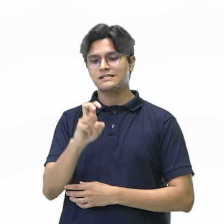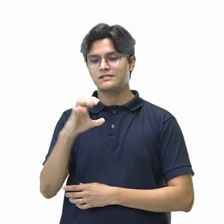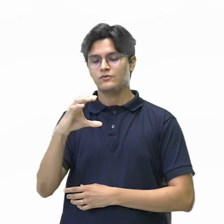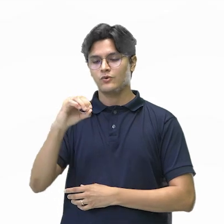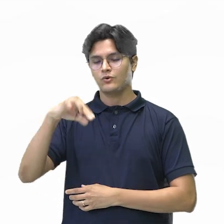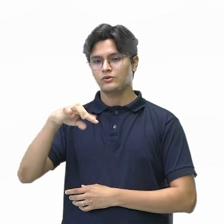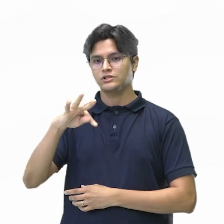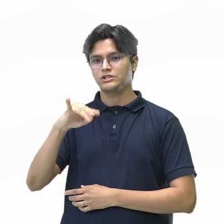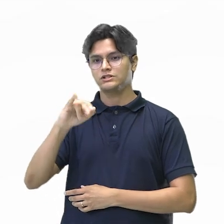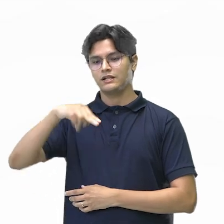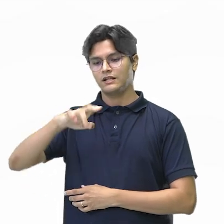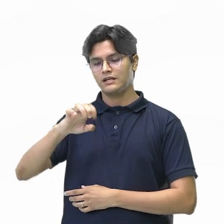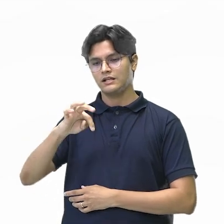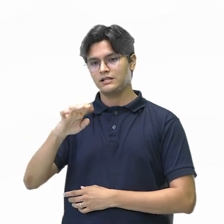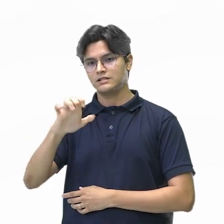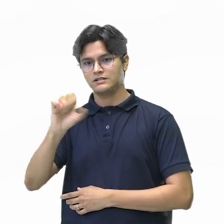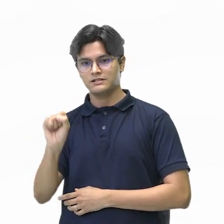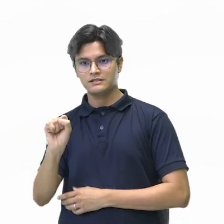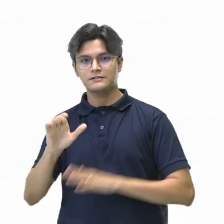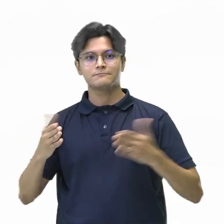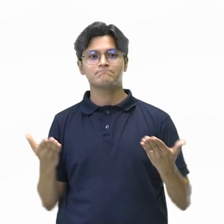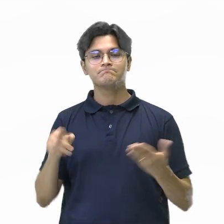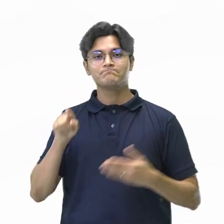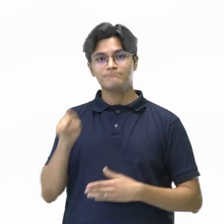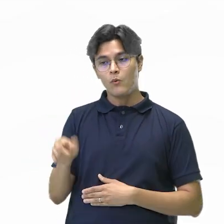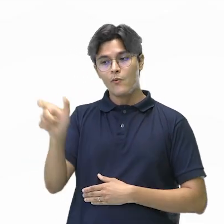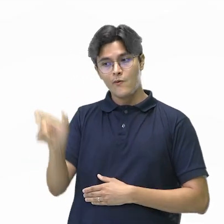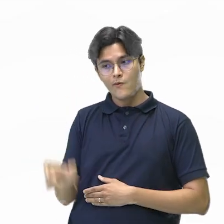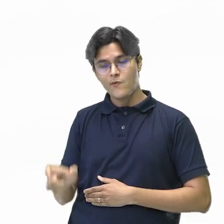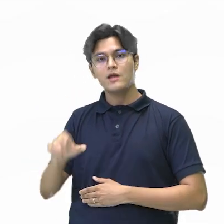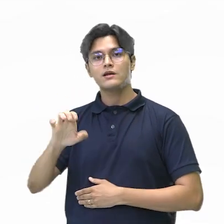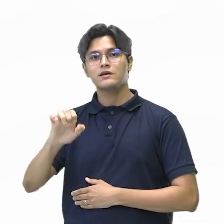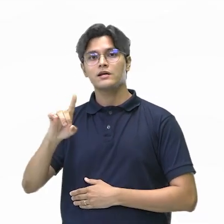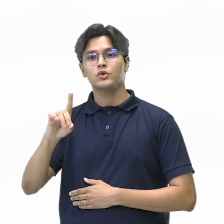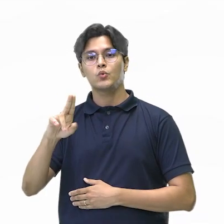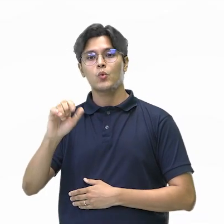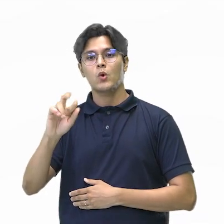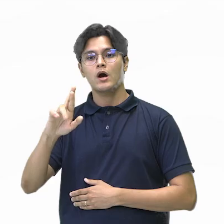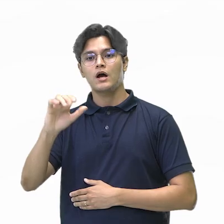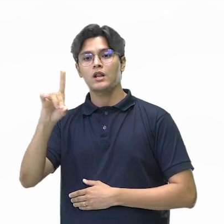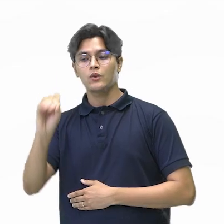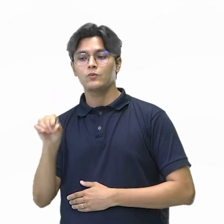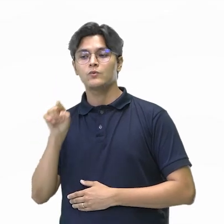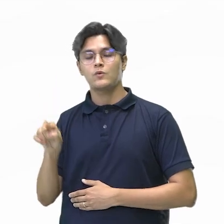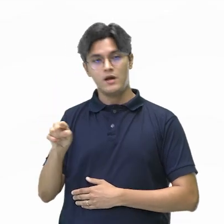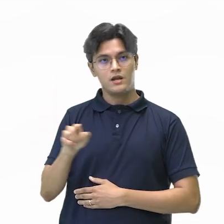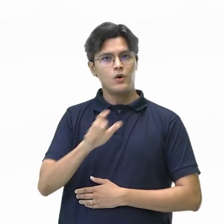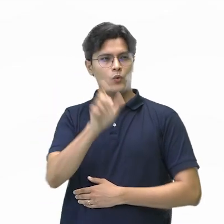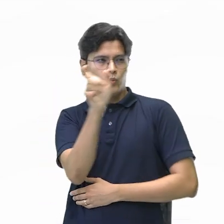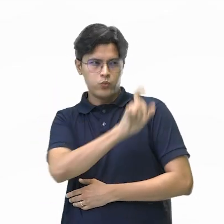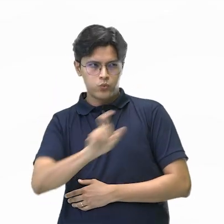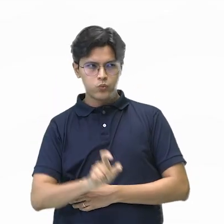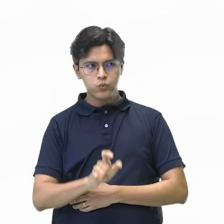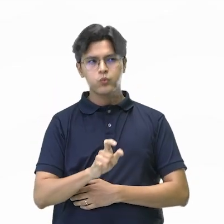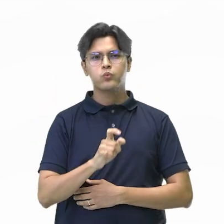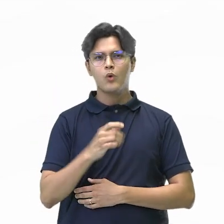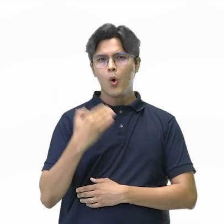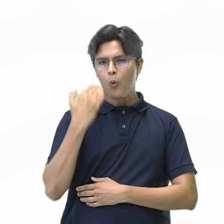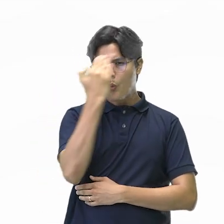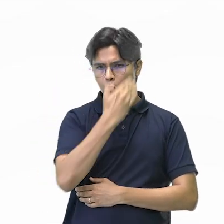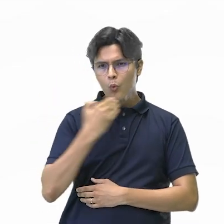vocês estão vendo a imagem, Eduardo Cobra, ele pintou aí o rosto dos